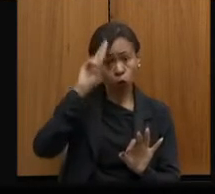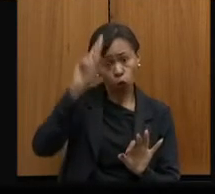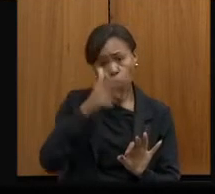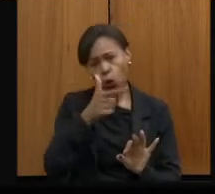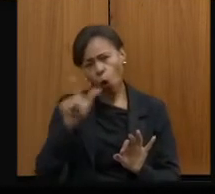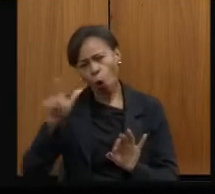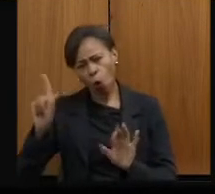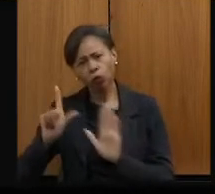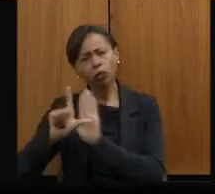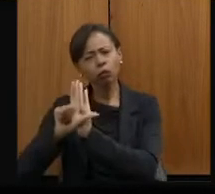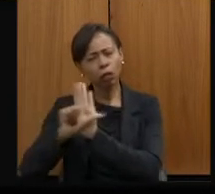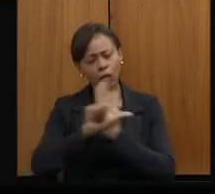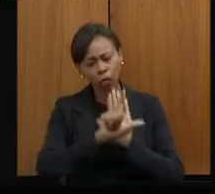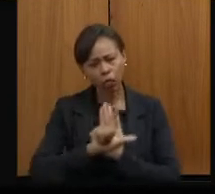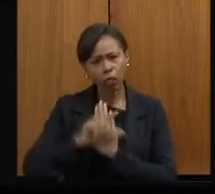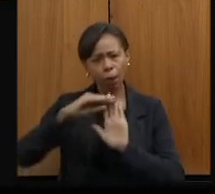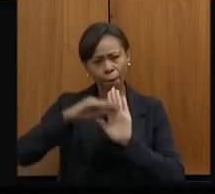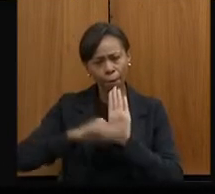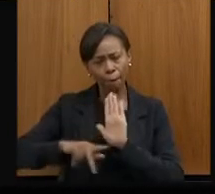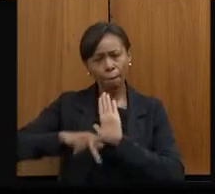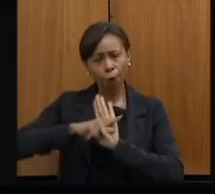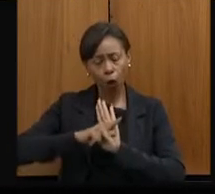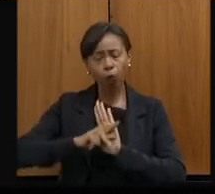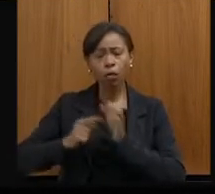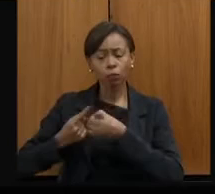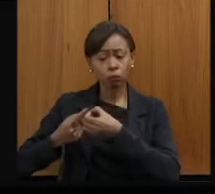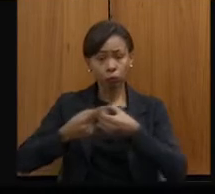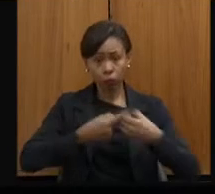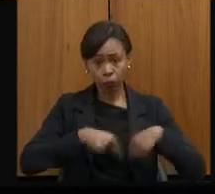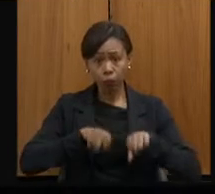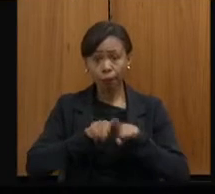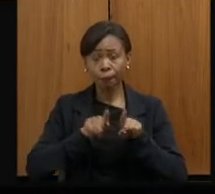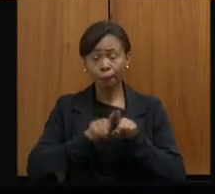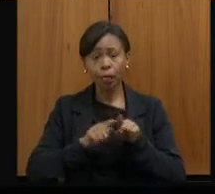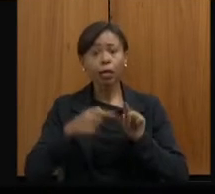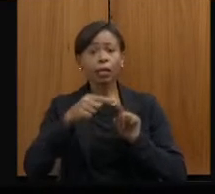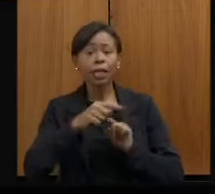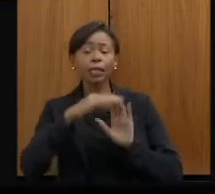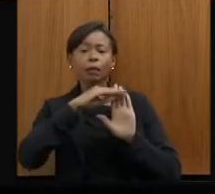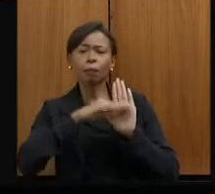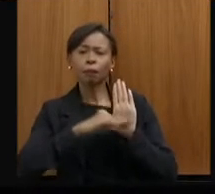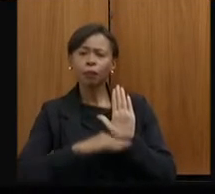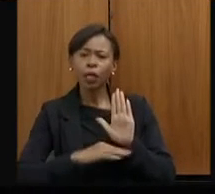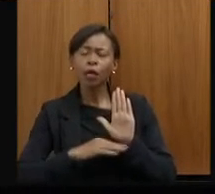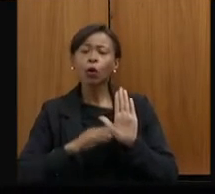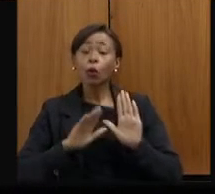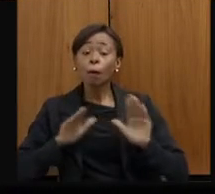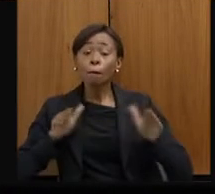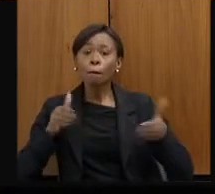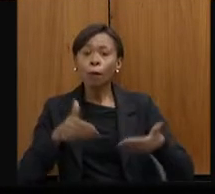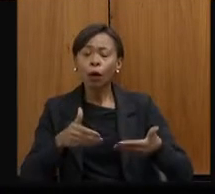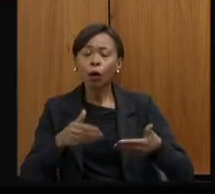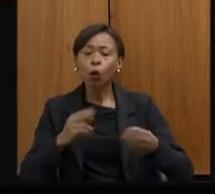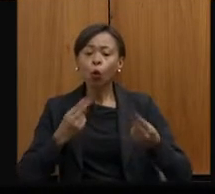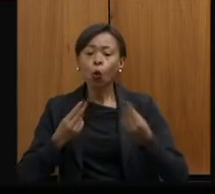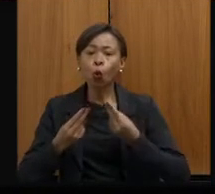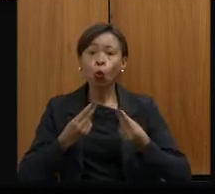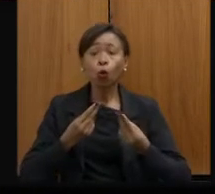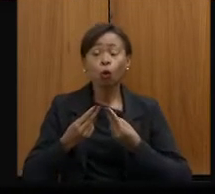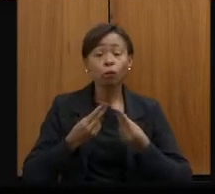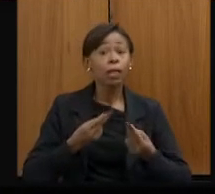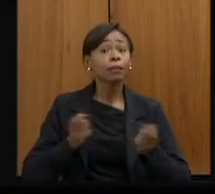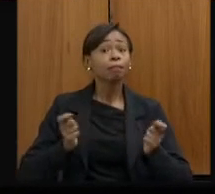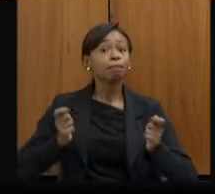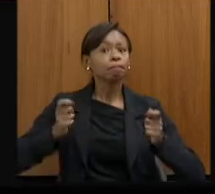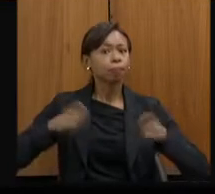legislações urbanísticas correlatas, na regularização fundiária urbana de maneira específica nessa promoção de